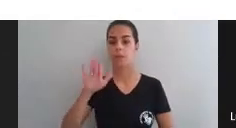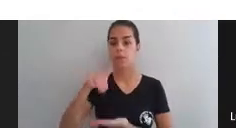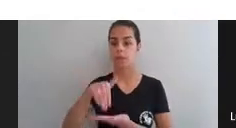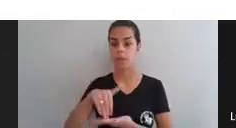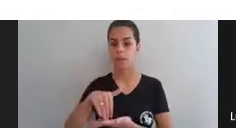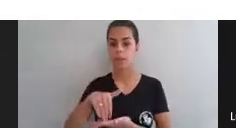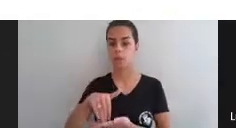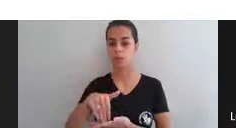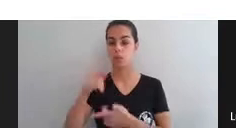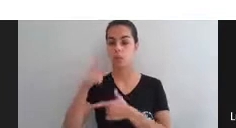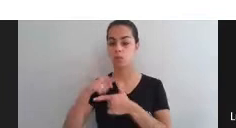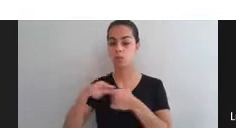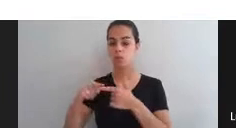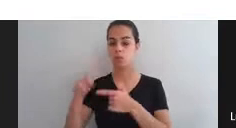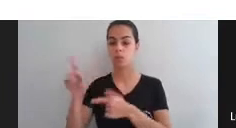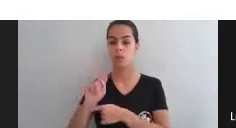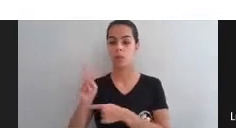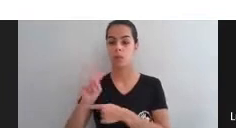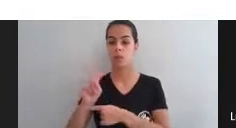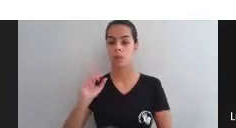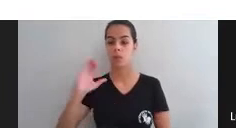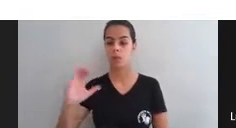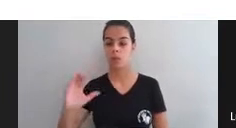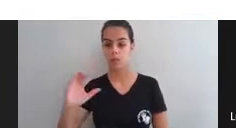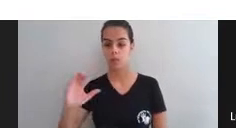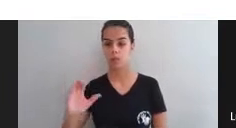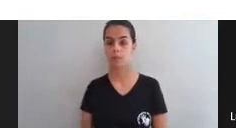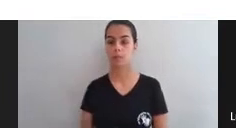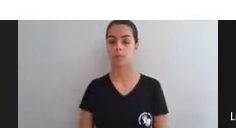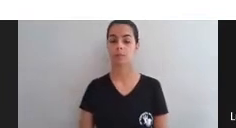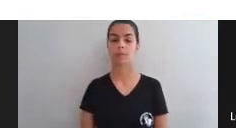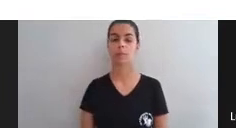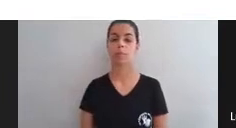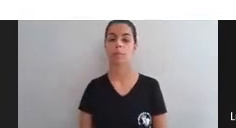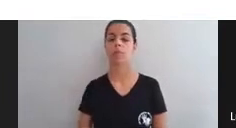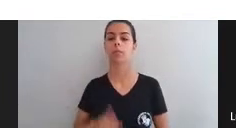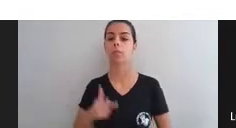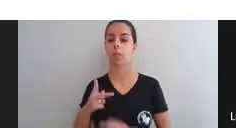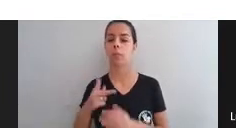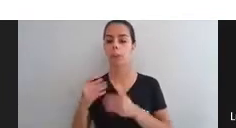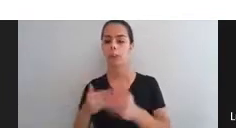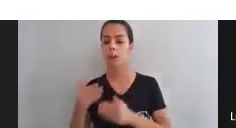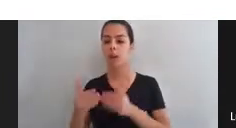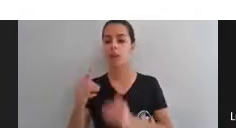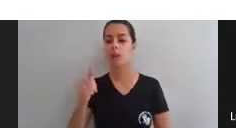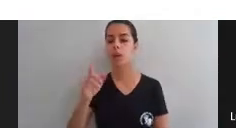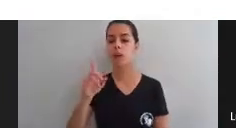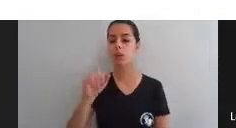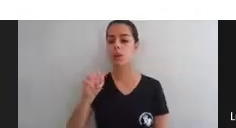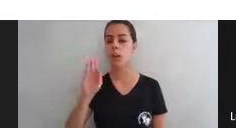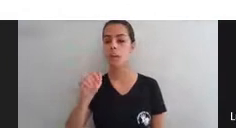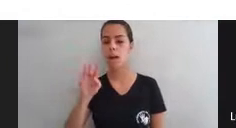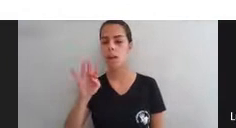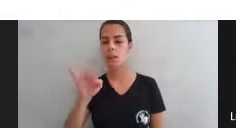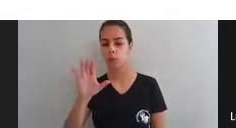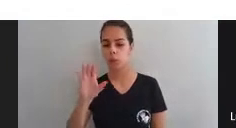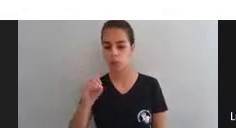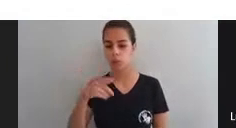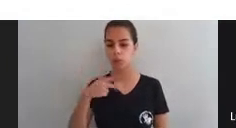VD, dividido pelo volume C. Os processos adiabáticos, como eu já tinha falado,